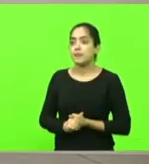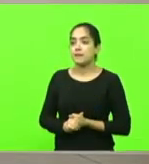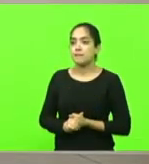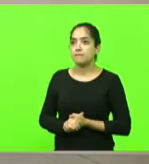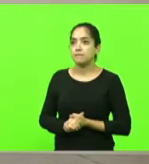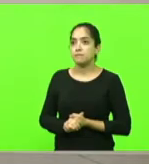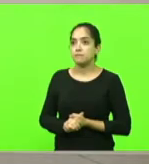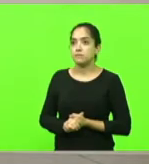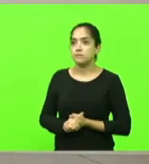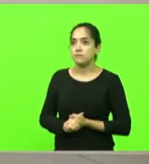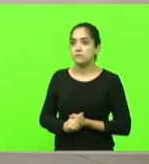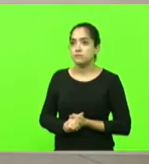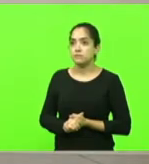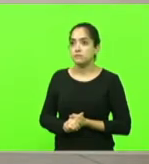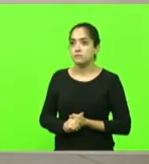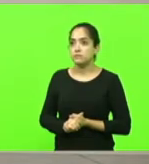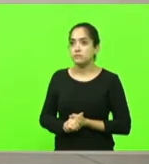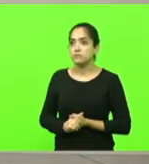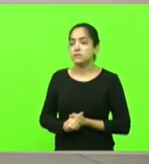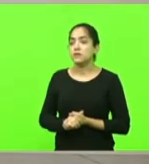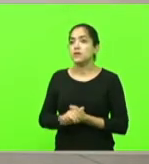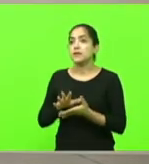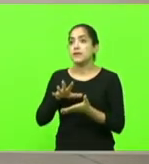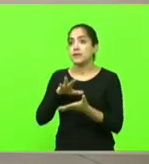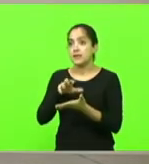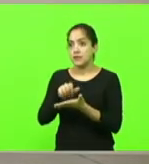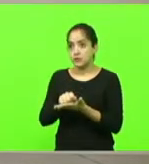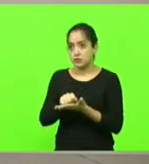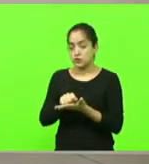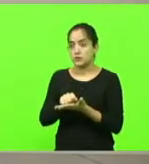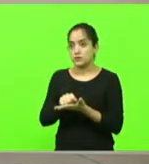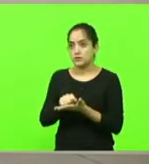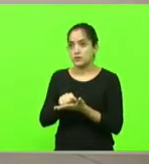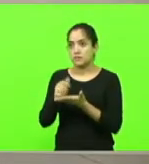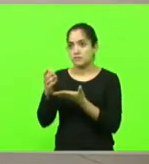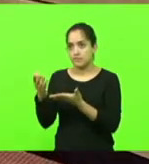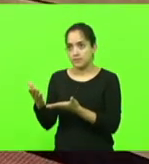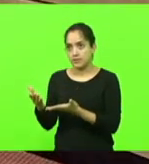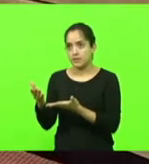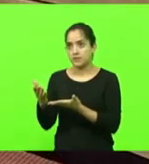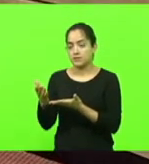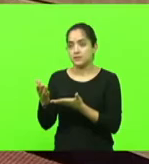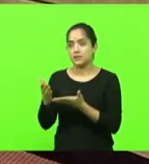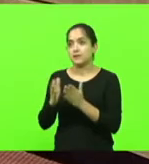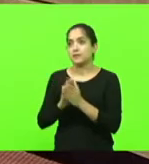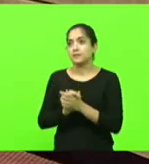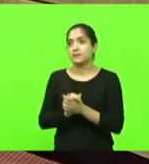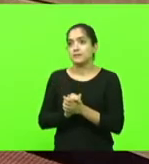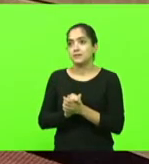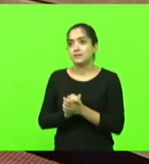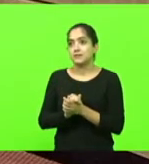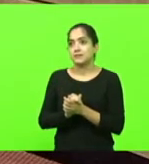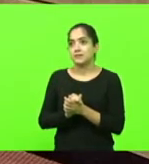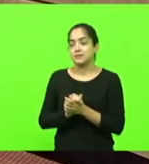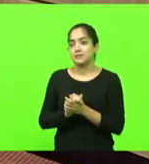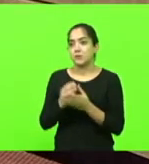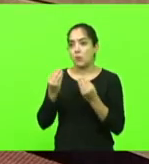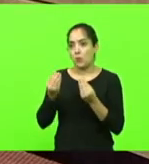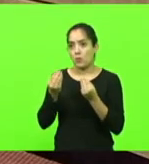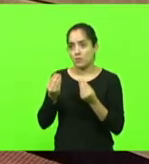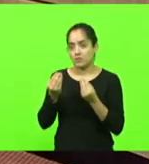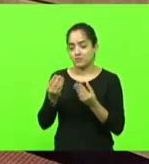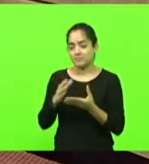Absurdo. E registra também o apelo da deputada Ada De Luca de que é um absurdo.